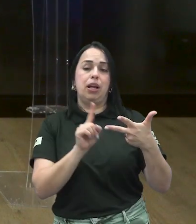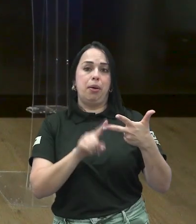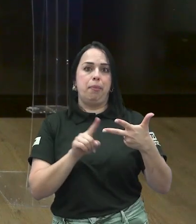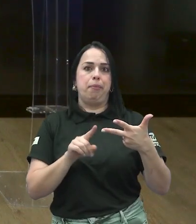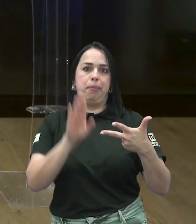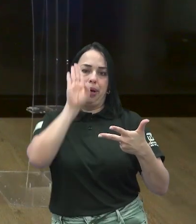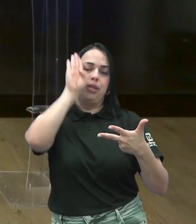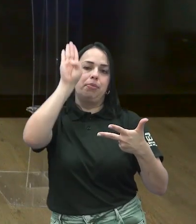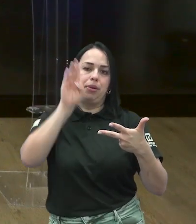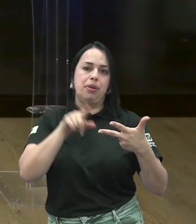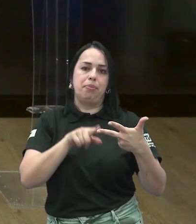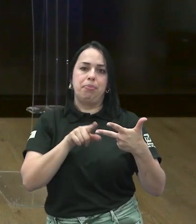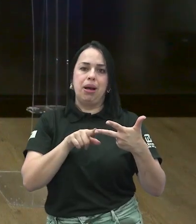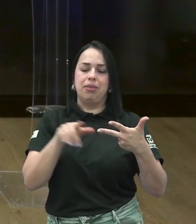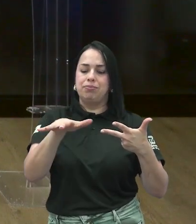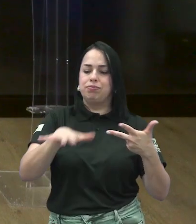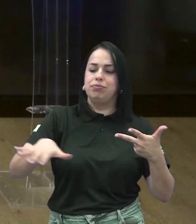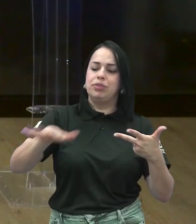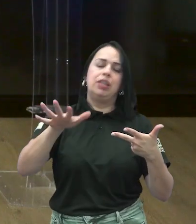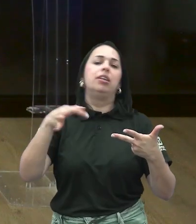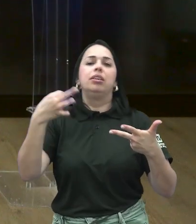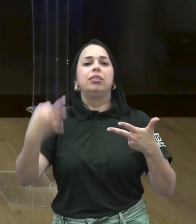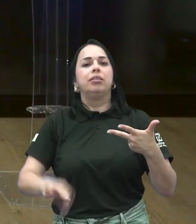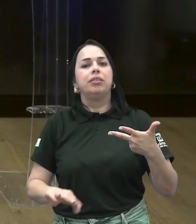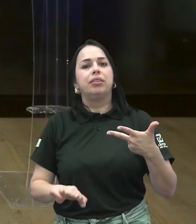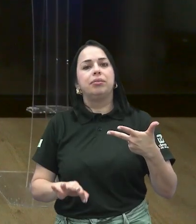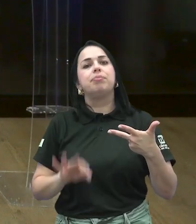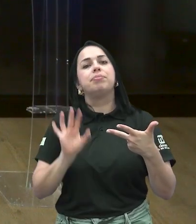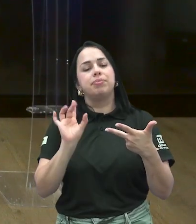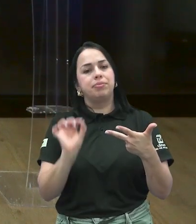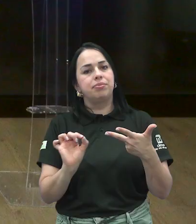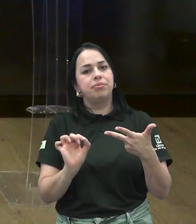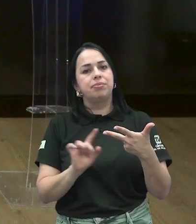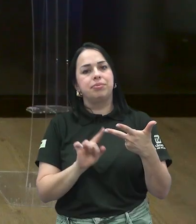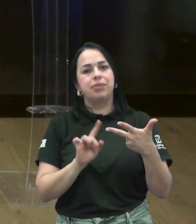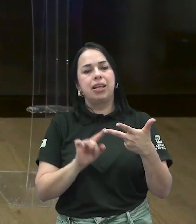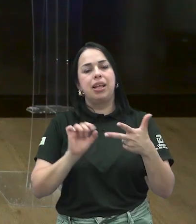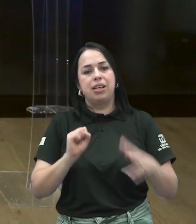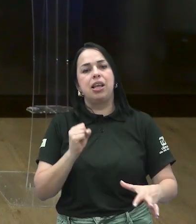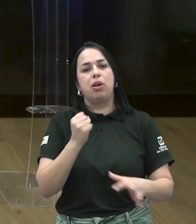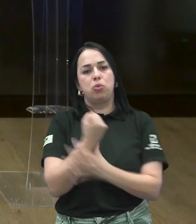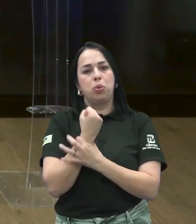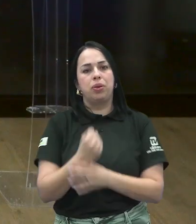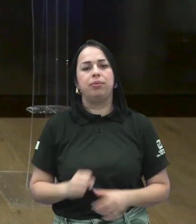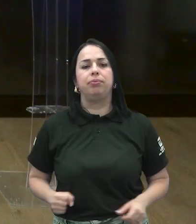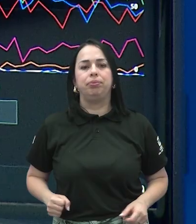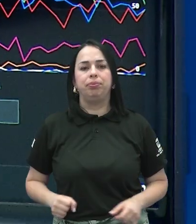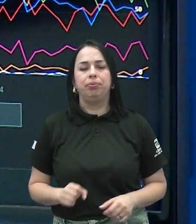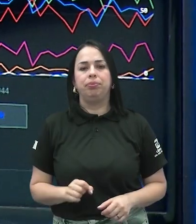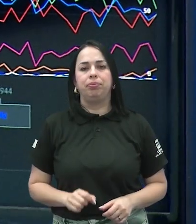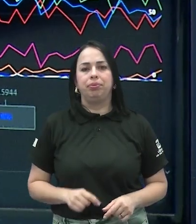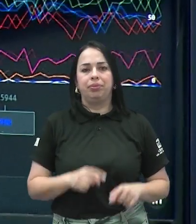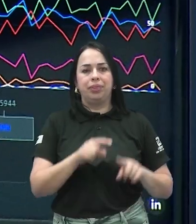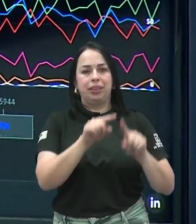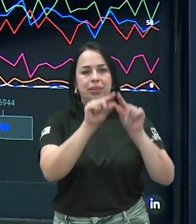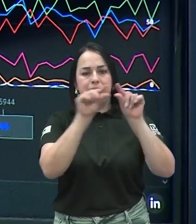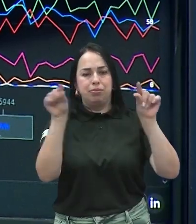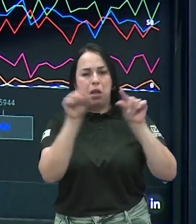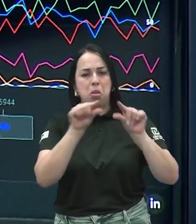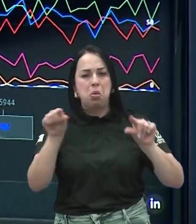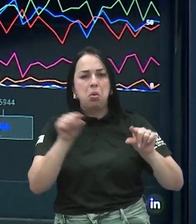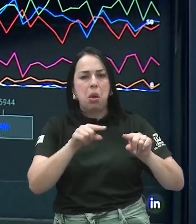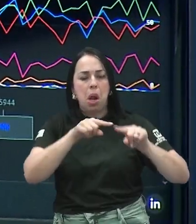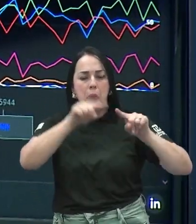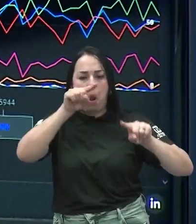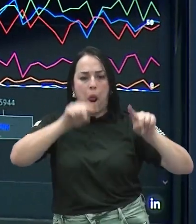terceiro item primordial para o funcionamento eficiente de uma Smart City: é a cibersegurança. Cada linha que